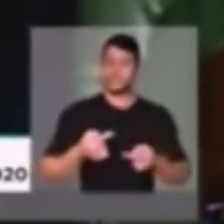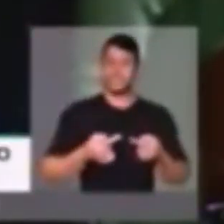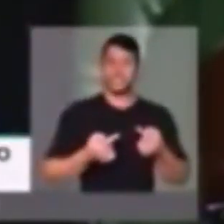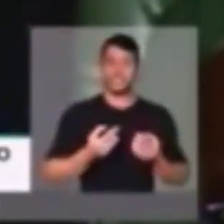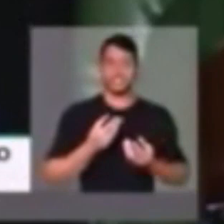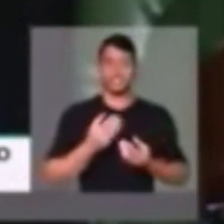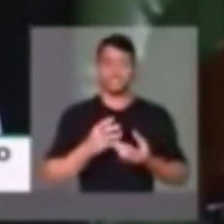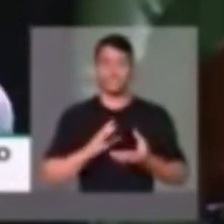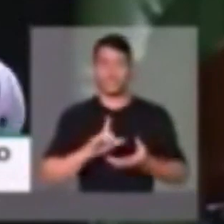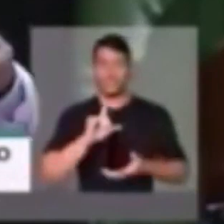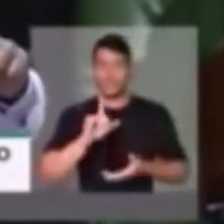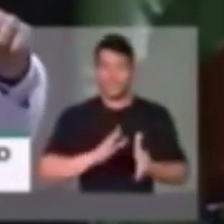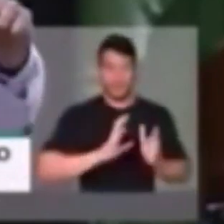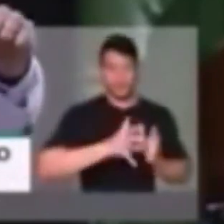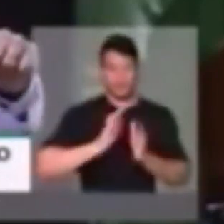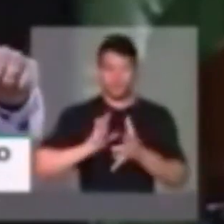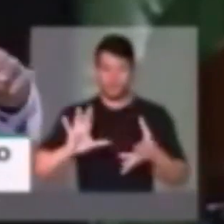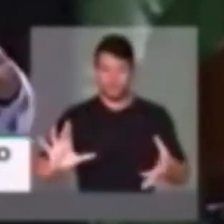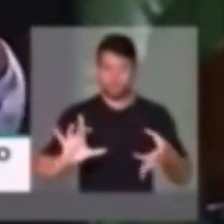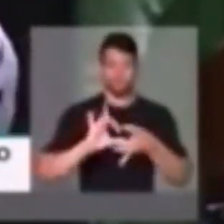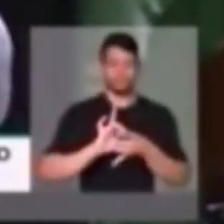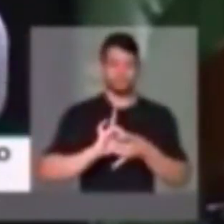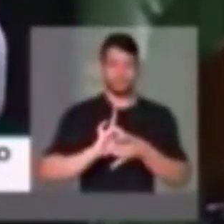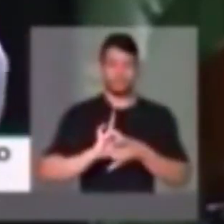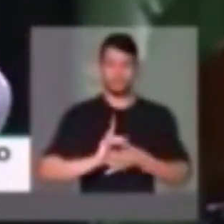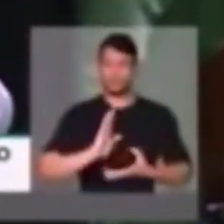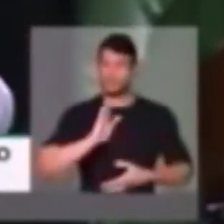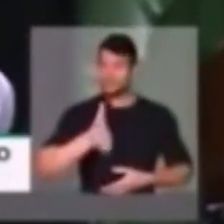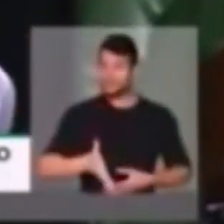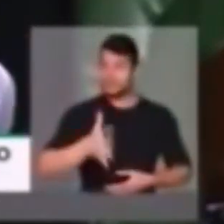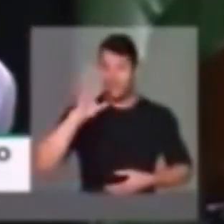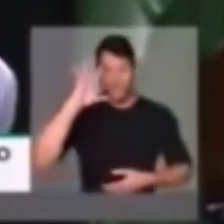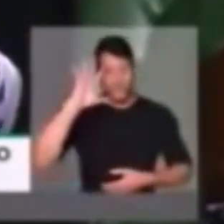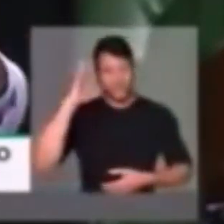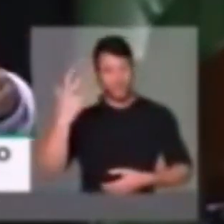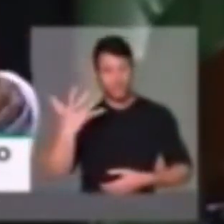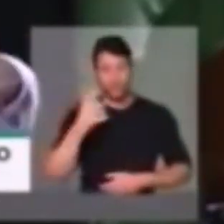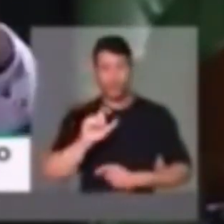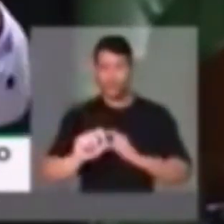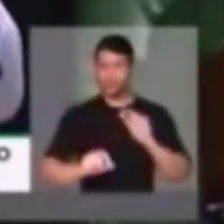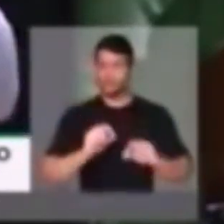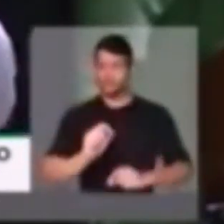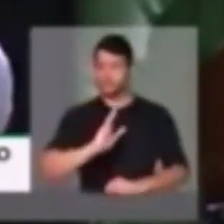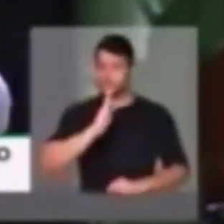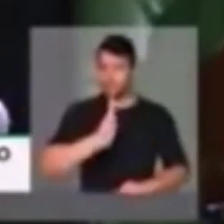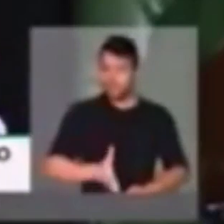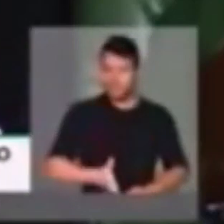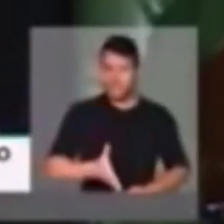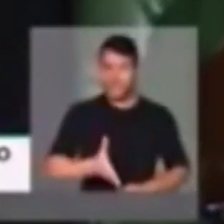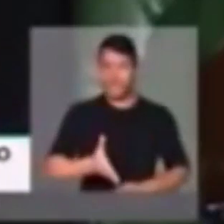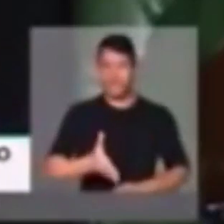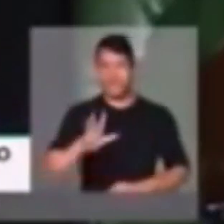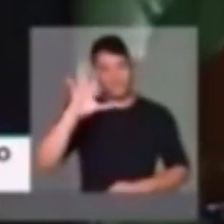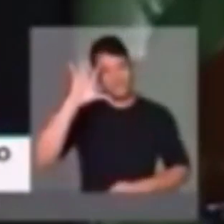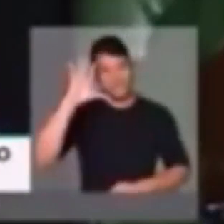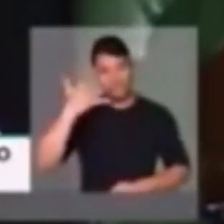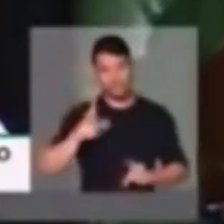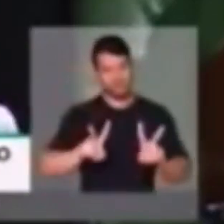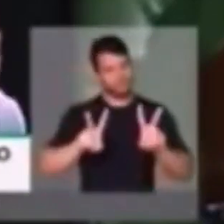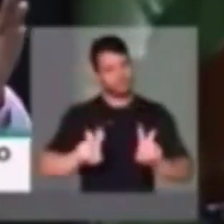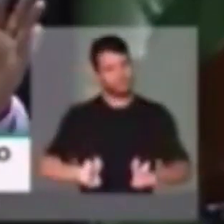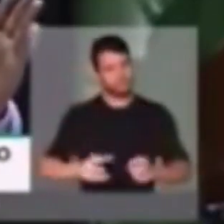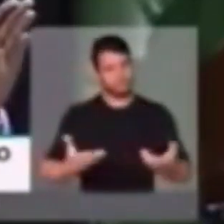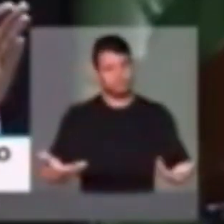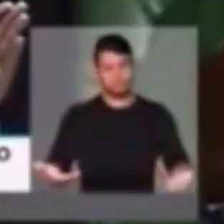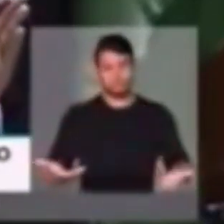fusão ele já deliberaram ele já decidiram esta matéria